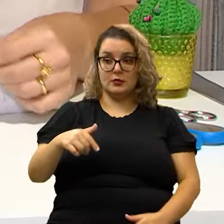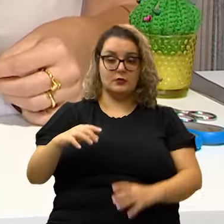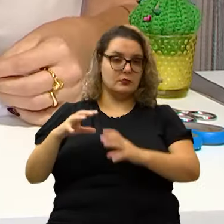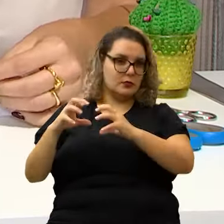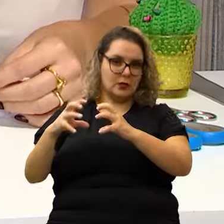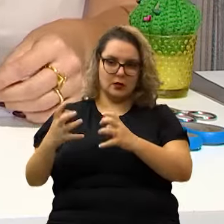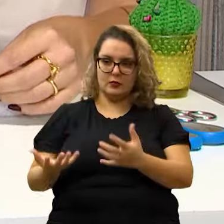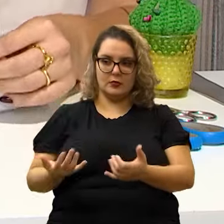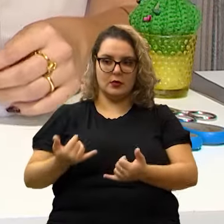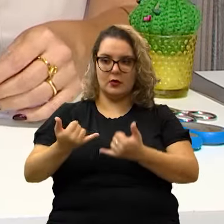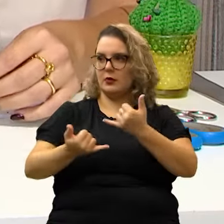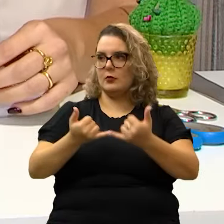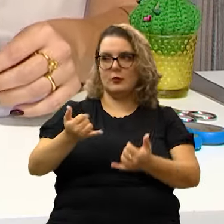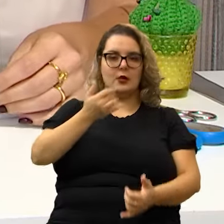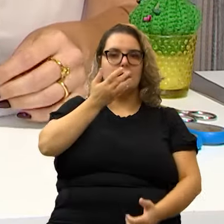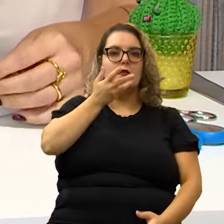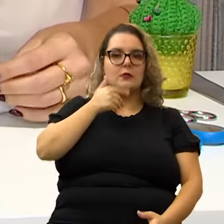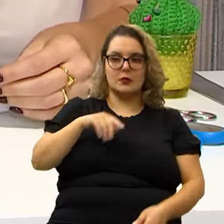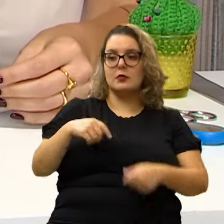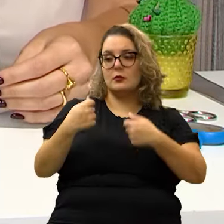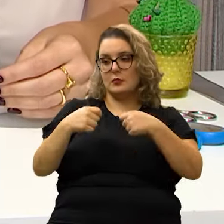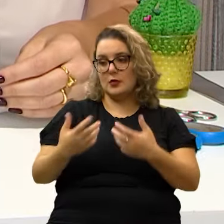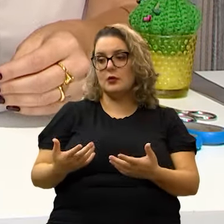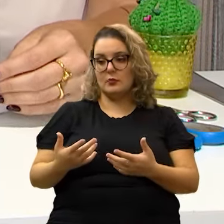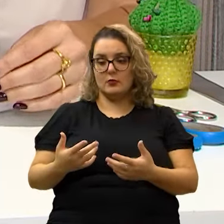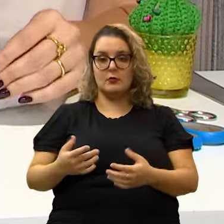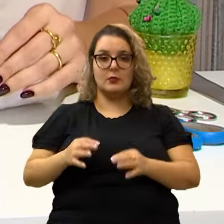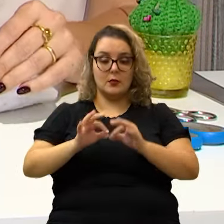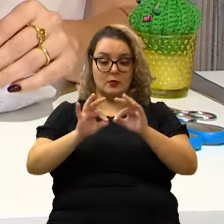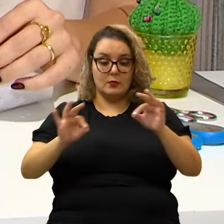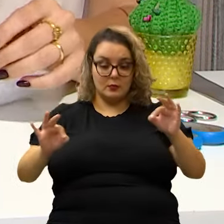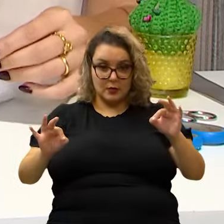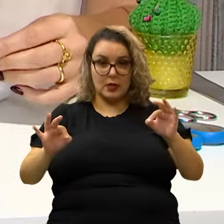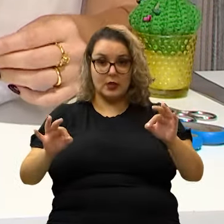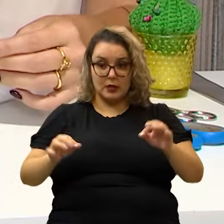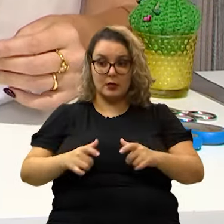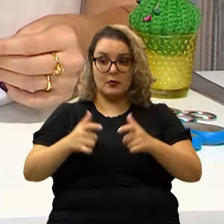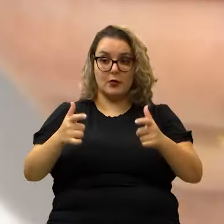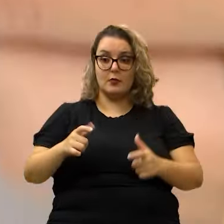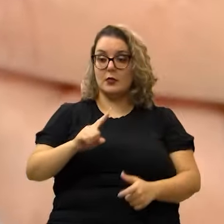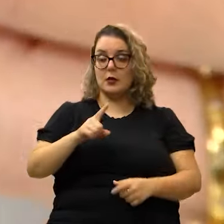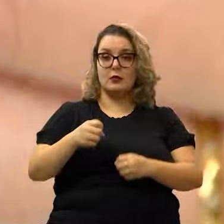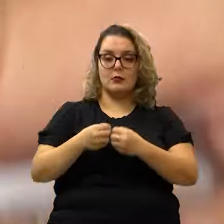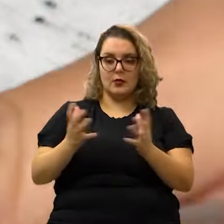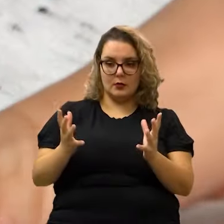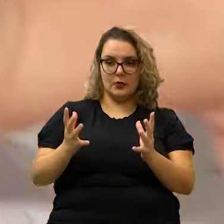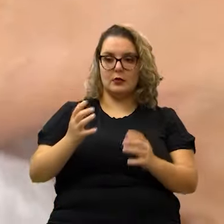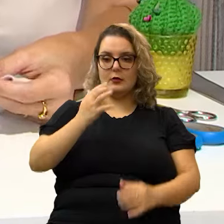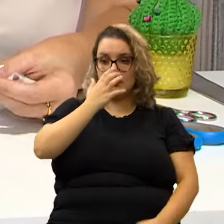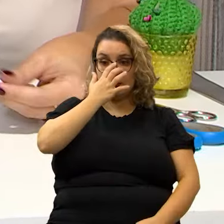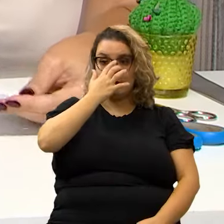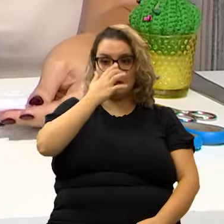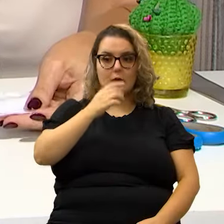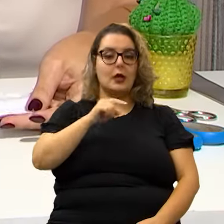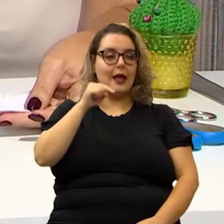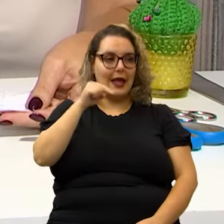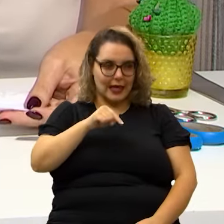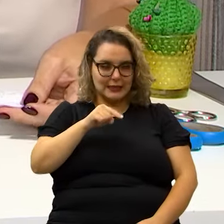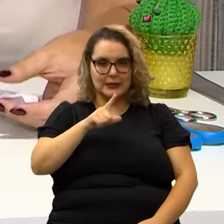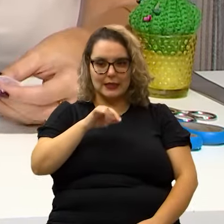o bichinho, ele pode brincar com crianças, então tem que ser uma linha que dê uma resistência maior para não ter nenhum perigo de soltar. Nesse caso é a